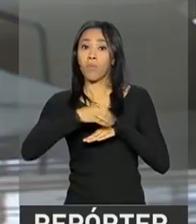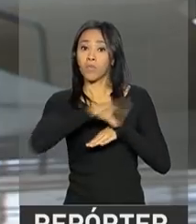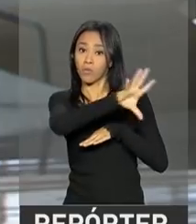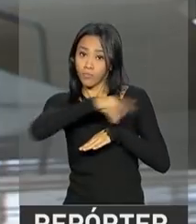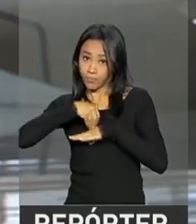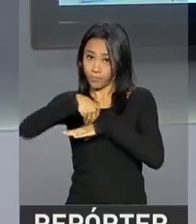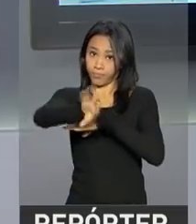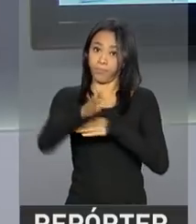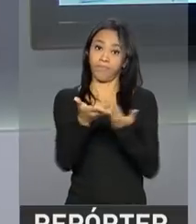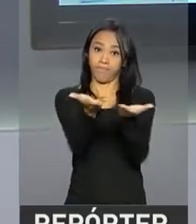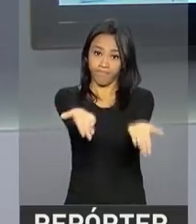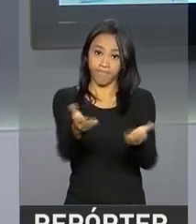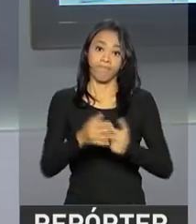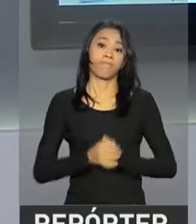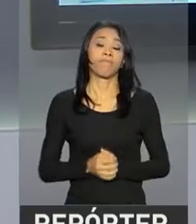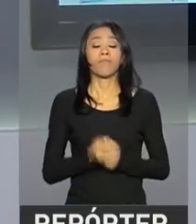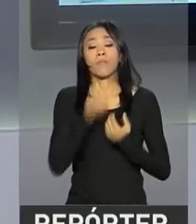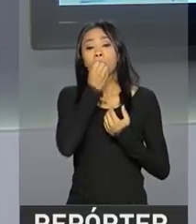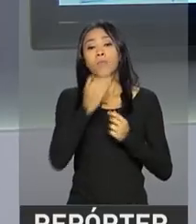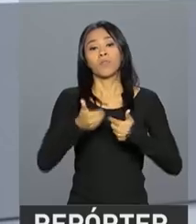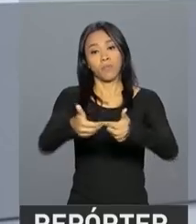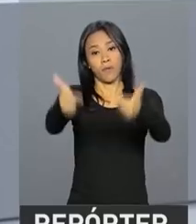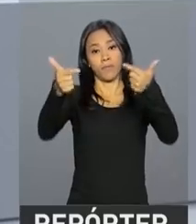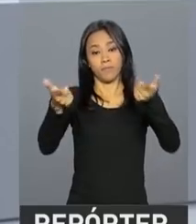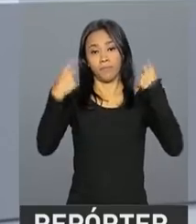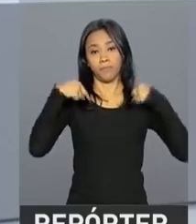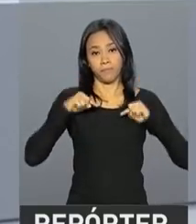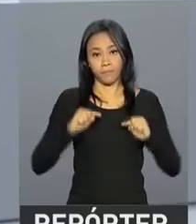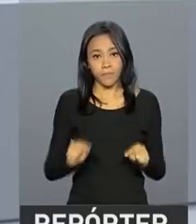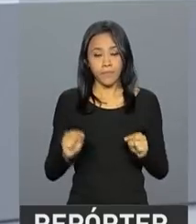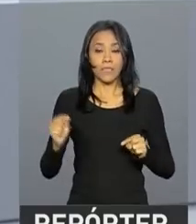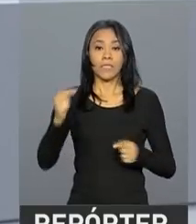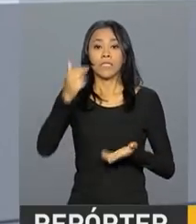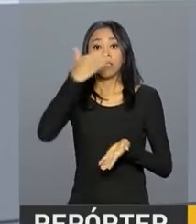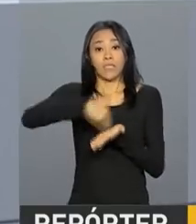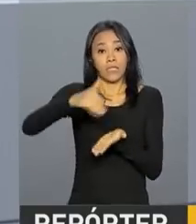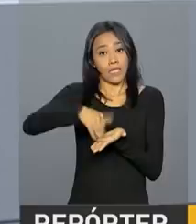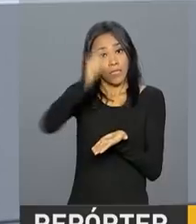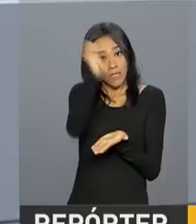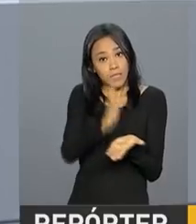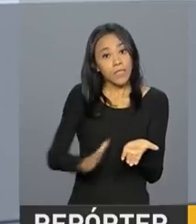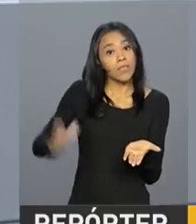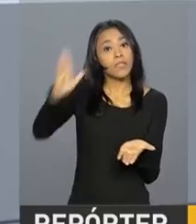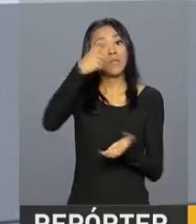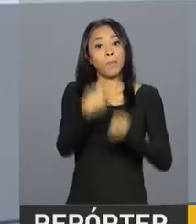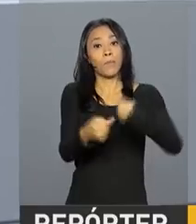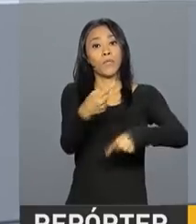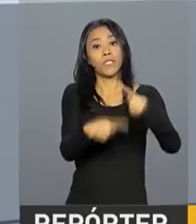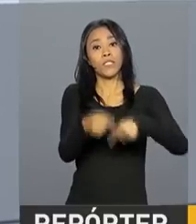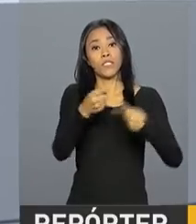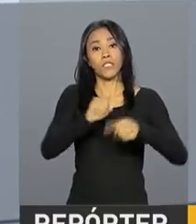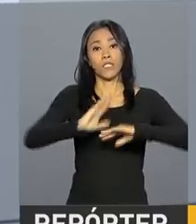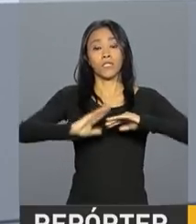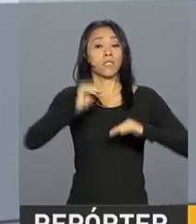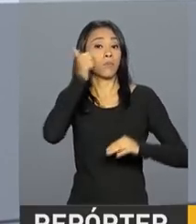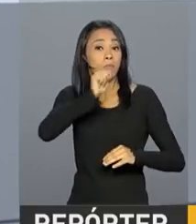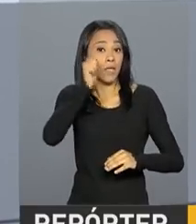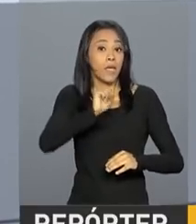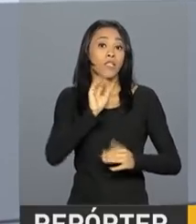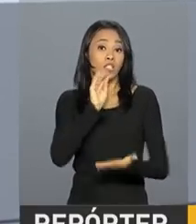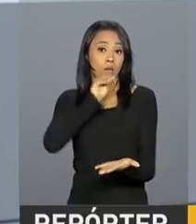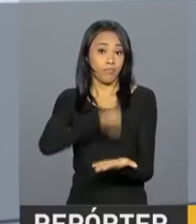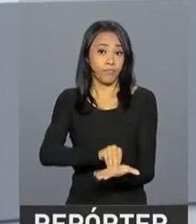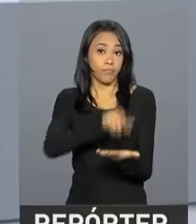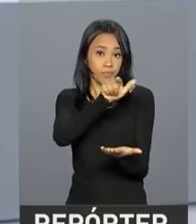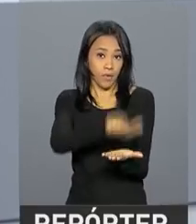Carol. Obrigada, Ney. Bom trabalho para você. A Secretaria Nacional de Políticas para as Mulheres informou, em nota,